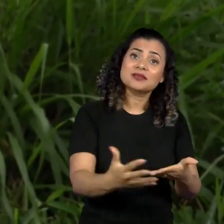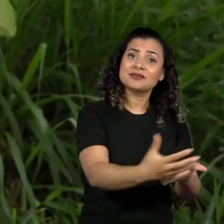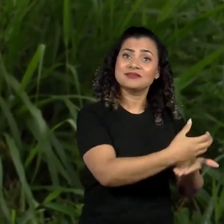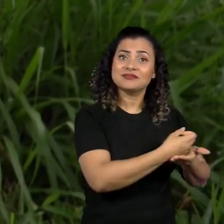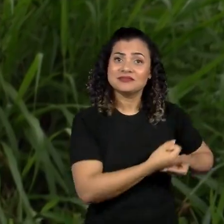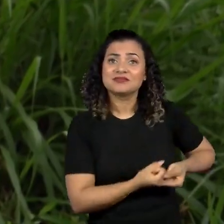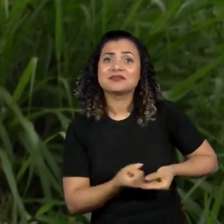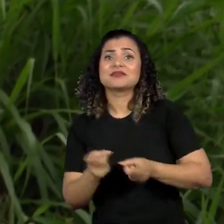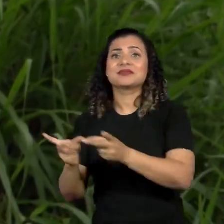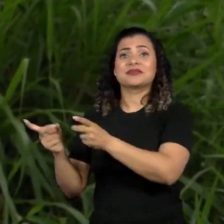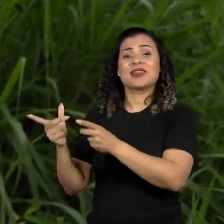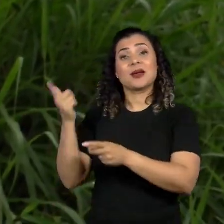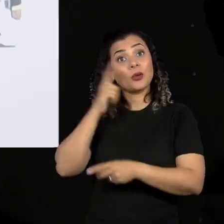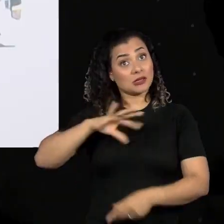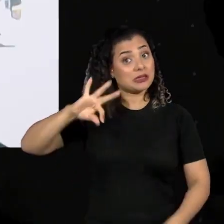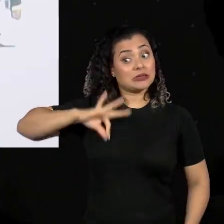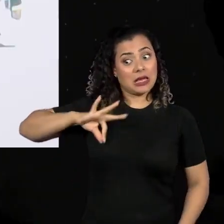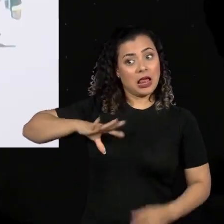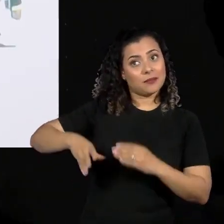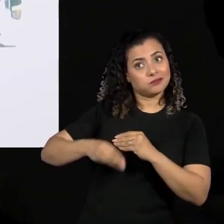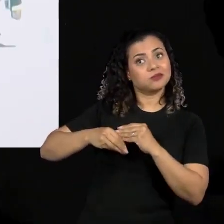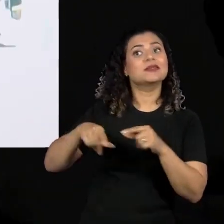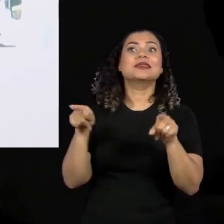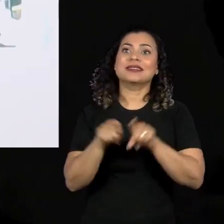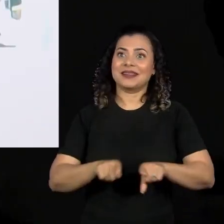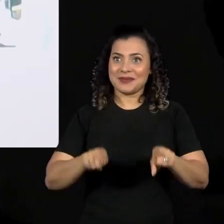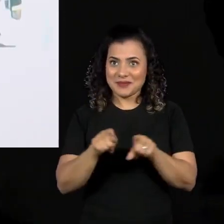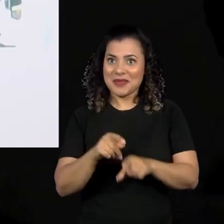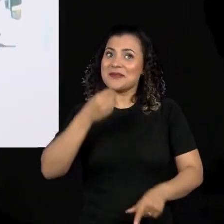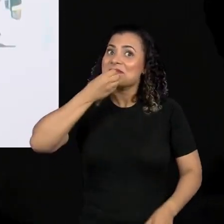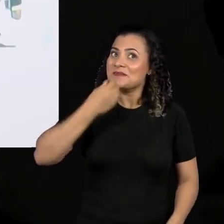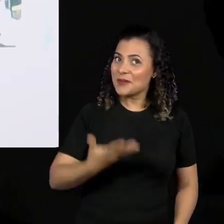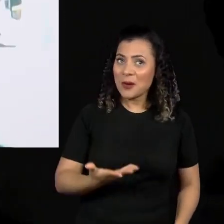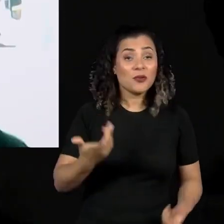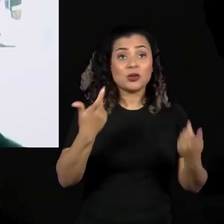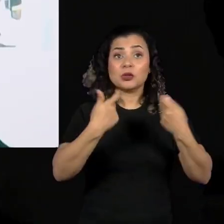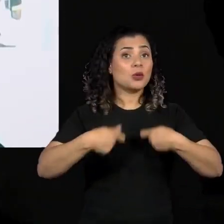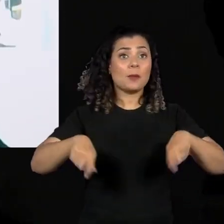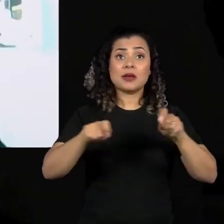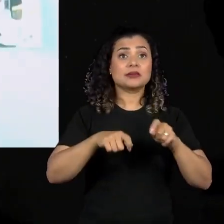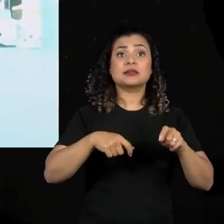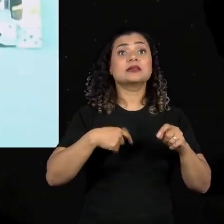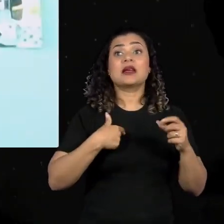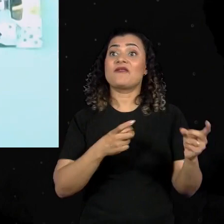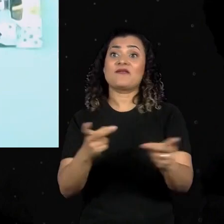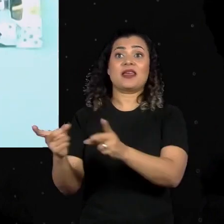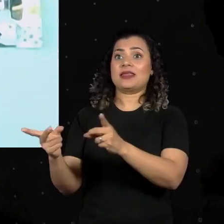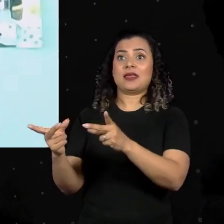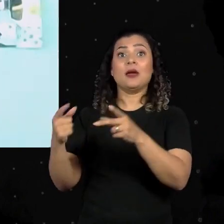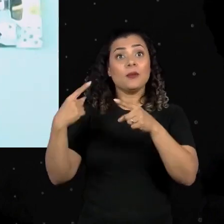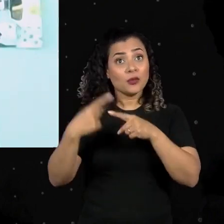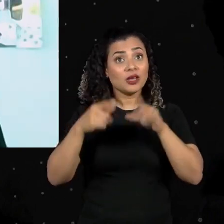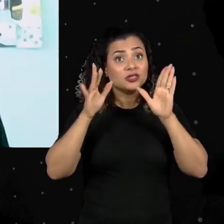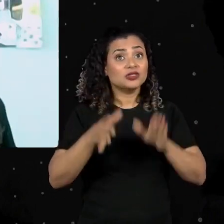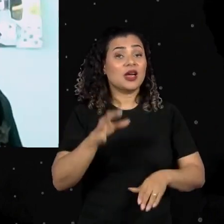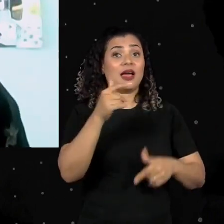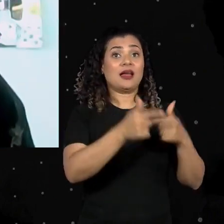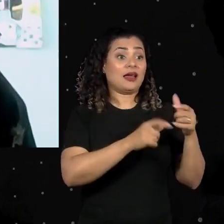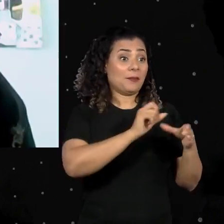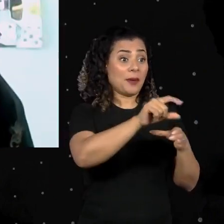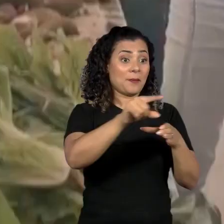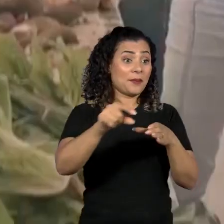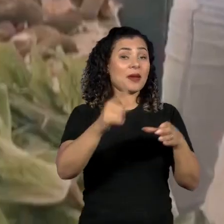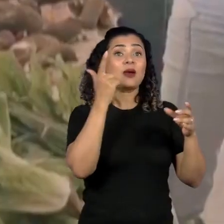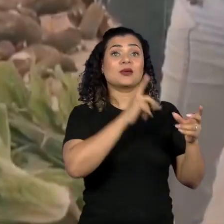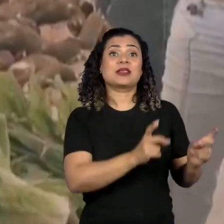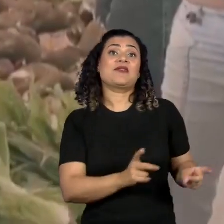precisa. Temos renda também, a gente vai ter uma renda, não precisa nem sair, né, para trabalhar, porque temos renda, porque estamos tendo para